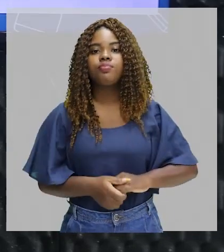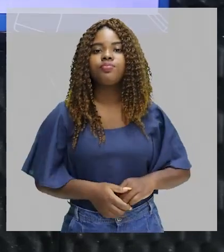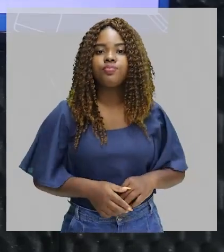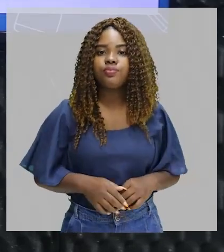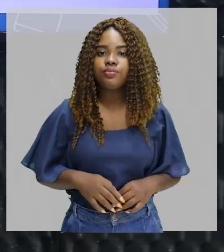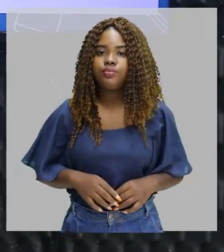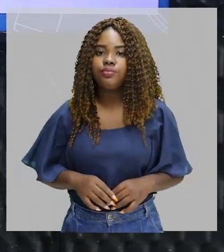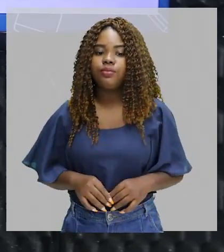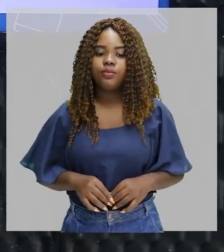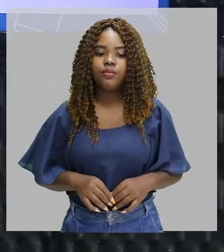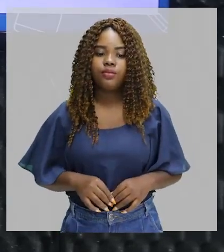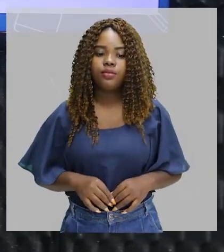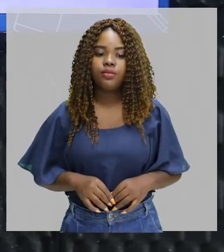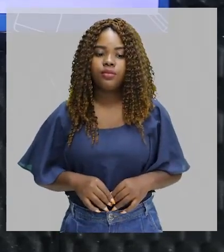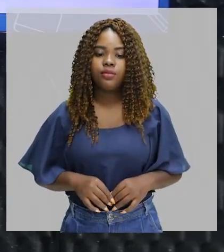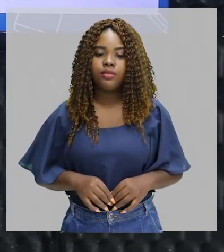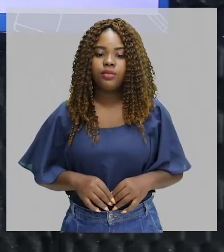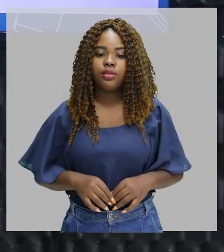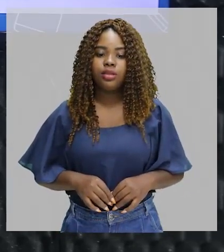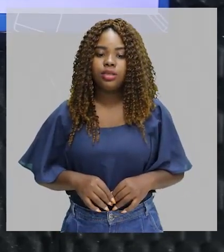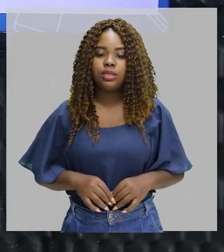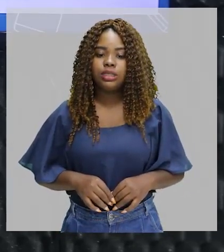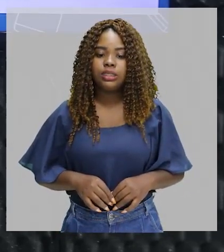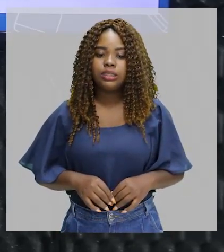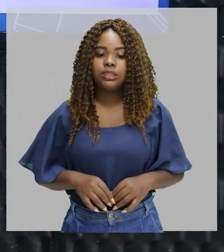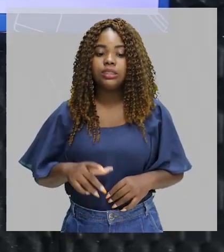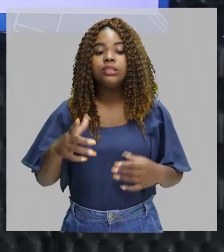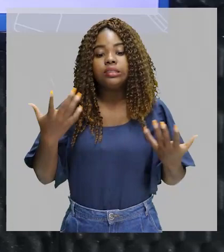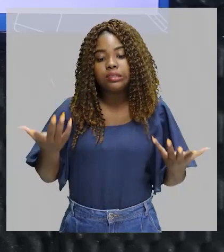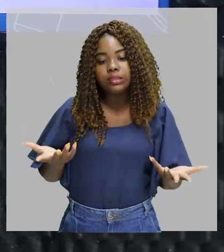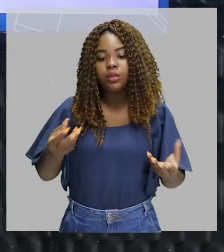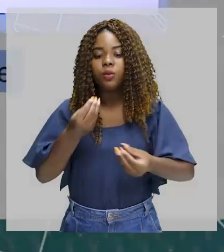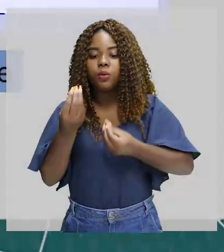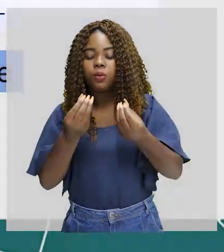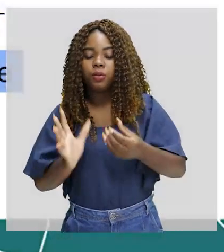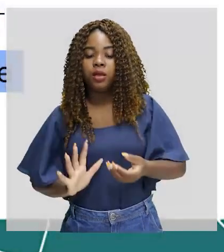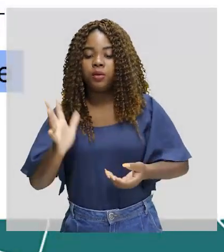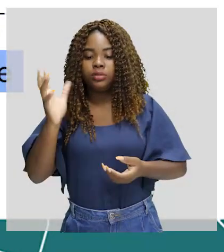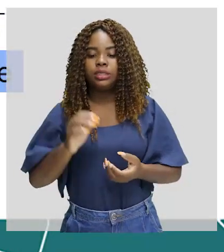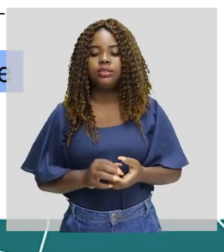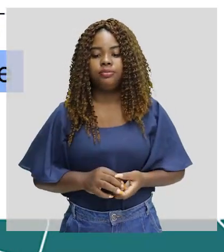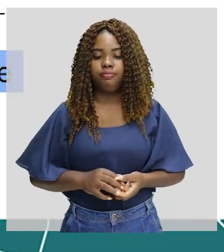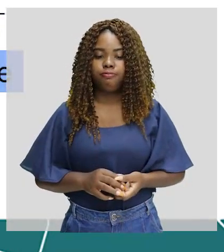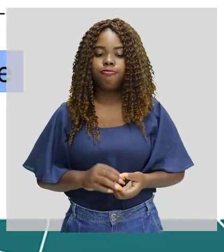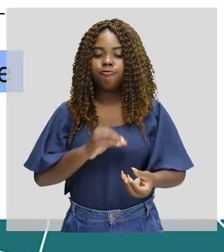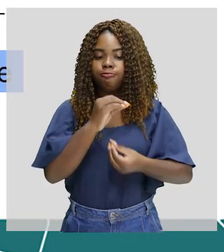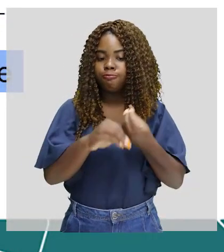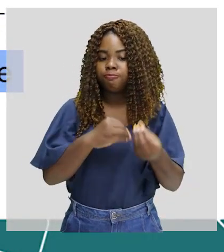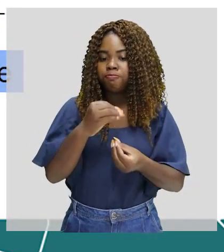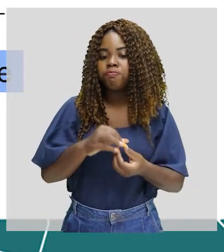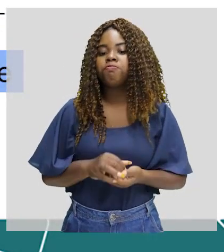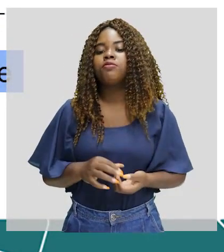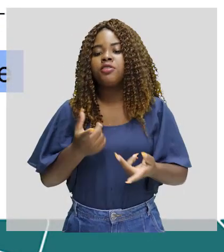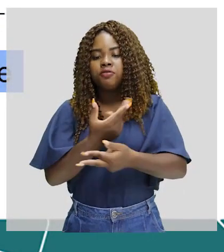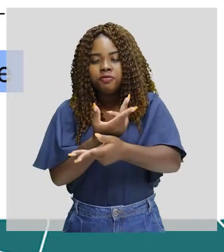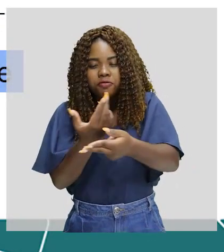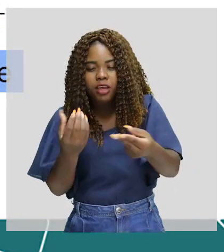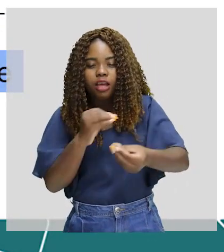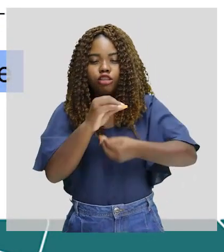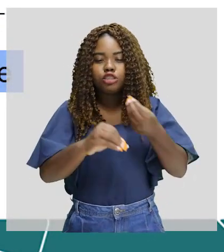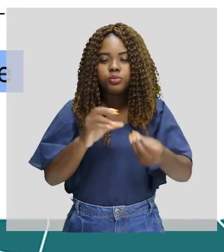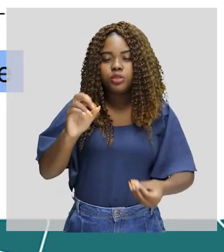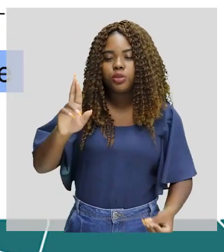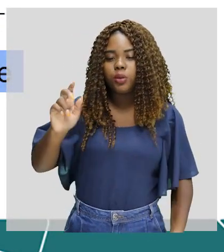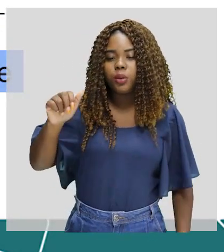Bom, o fato das reações desse tipo serem reversíveis, certo? A maioria das reações orgânicas